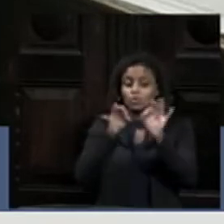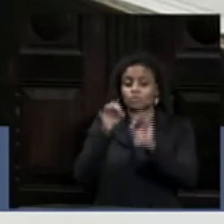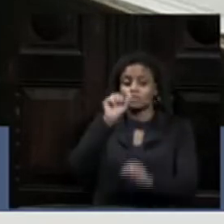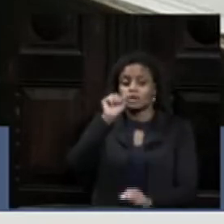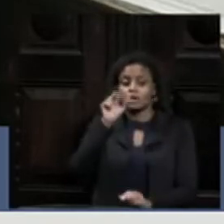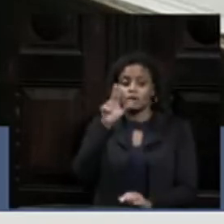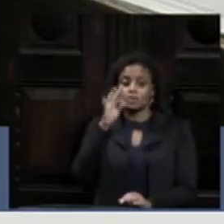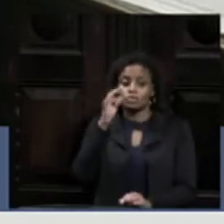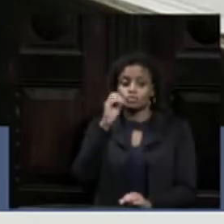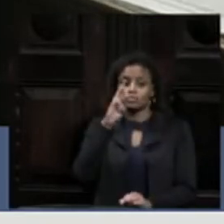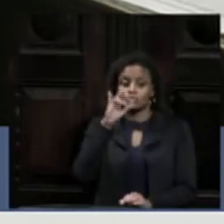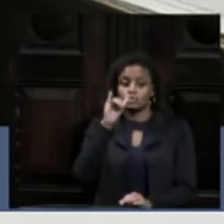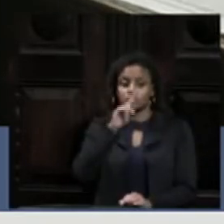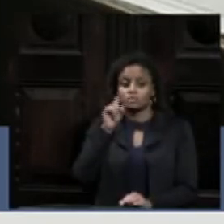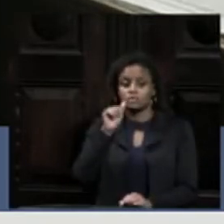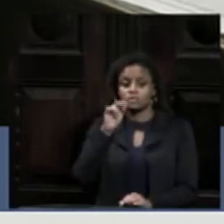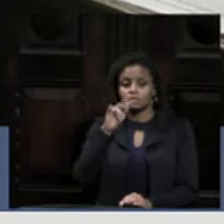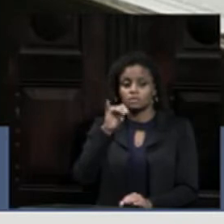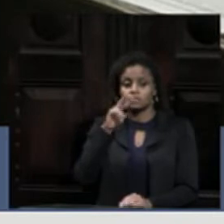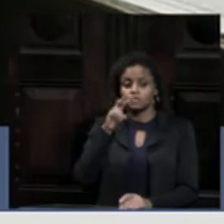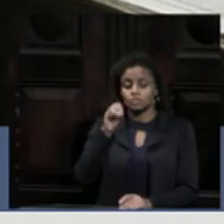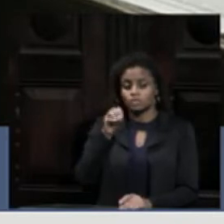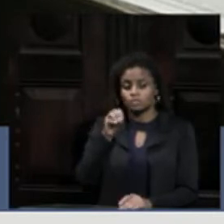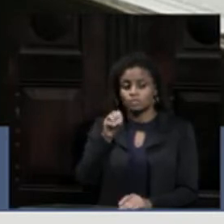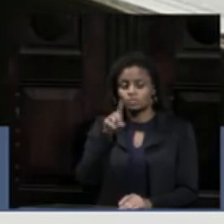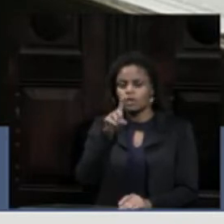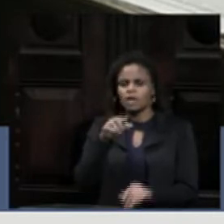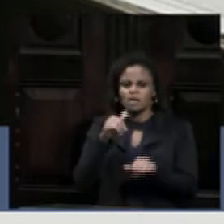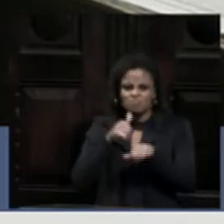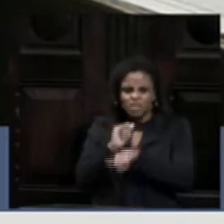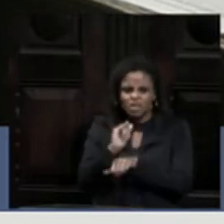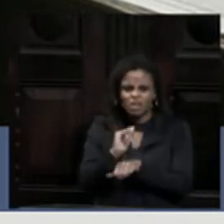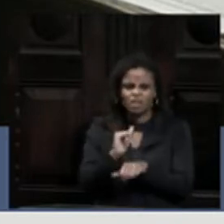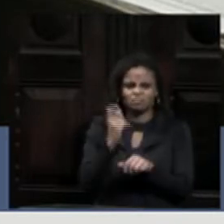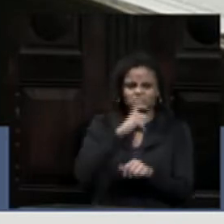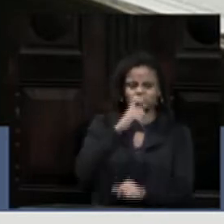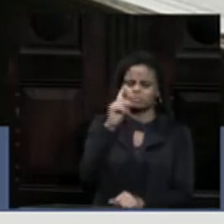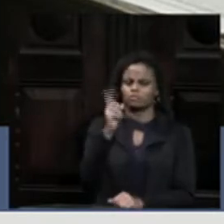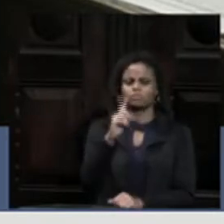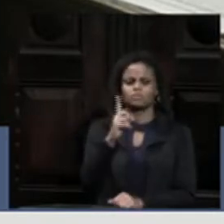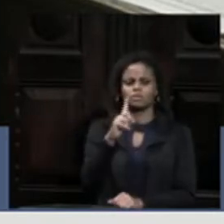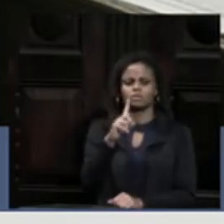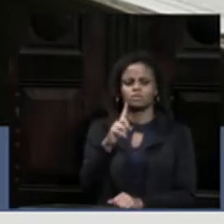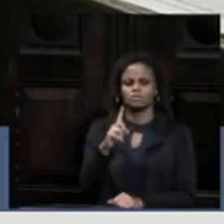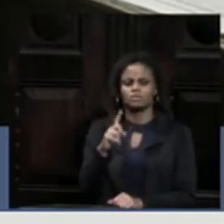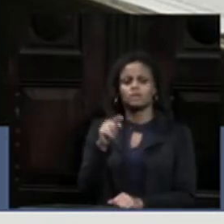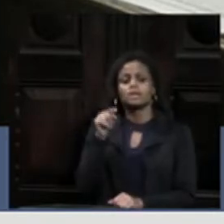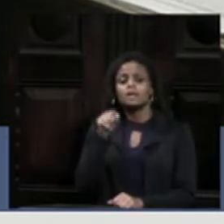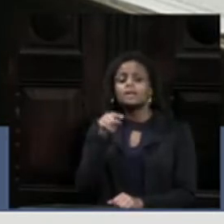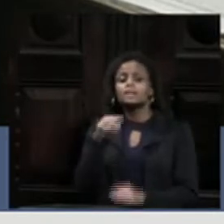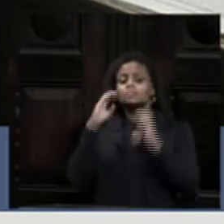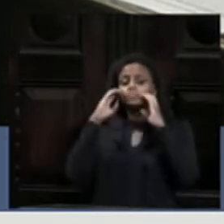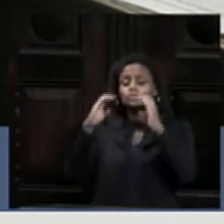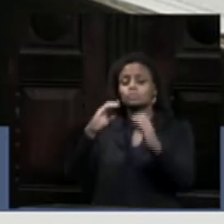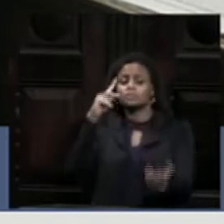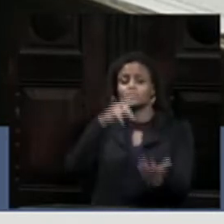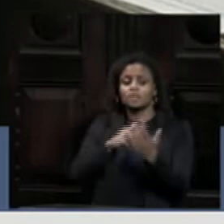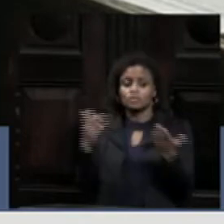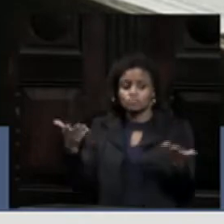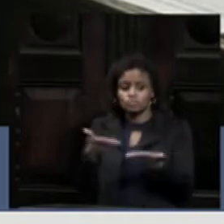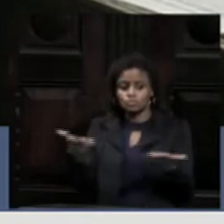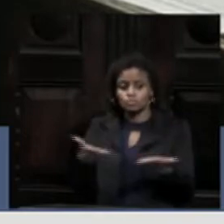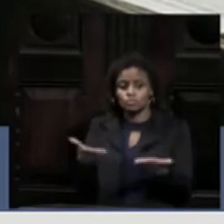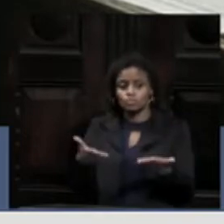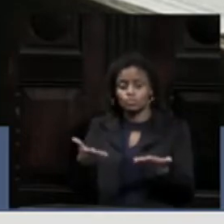né? Ele não é uma artimanha nem demagogia. O projeto respeita a realidade de hoje, sendo PPP,